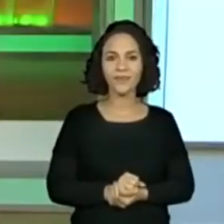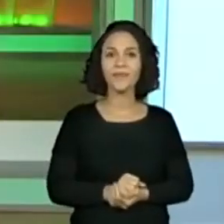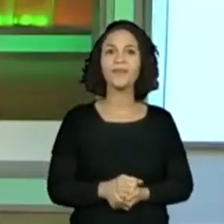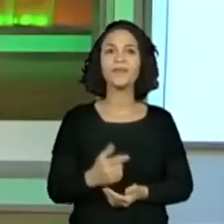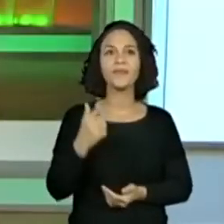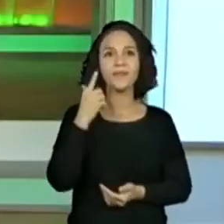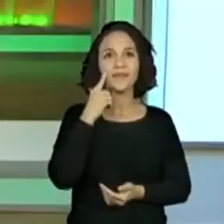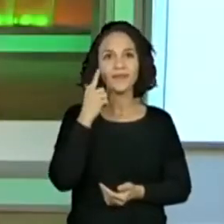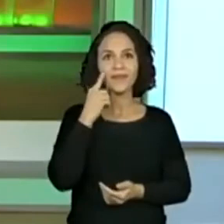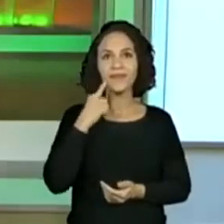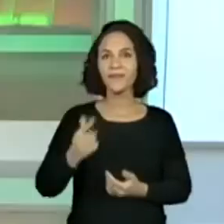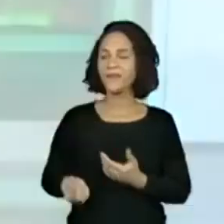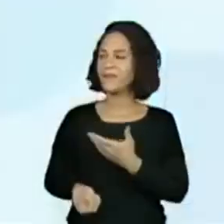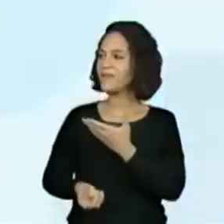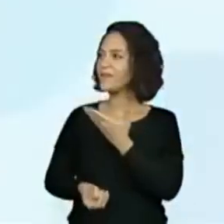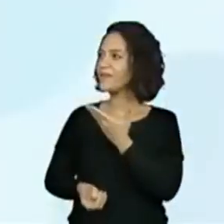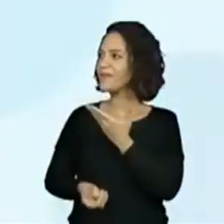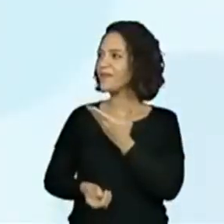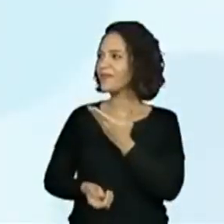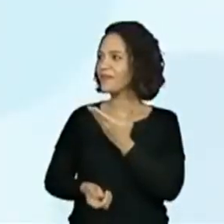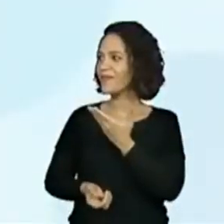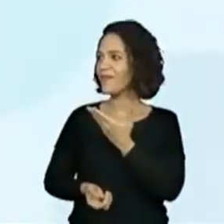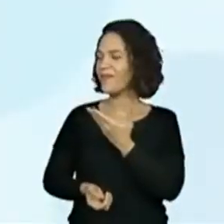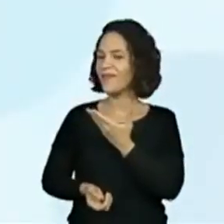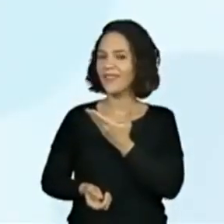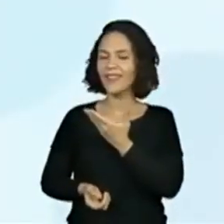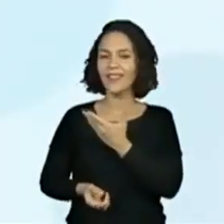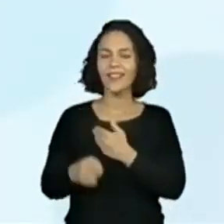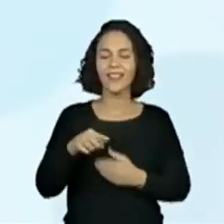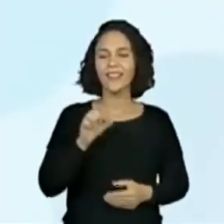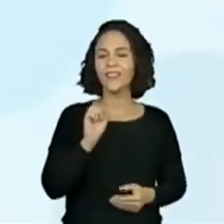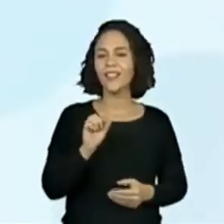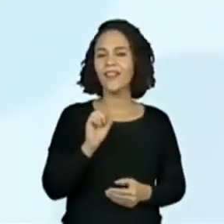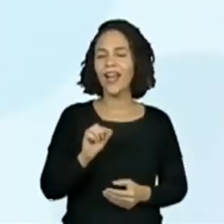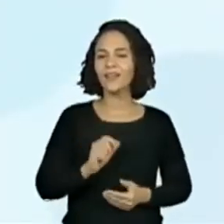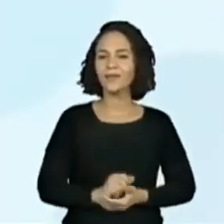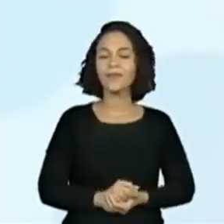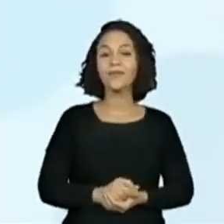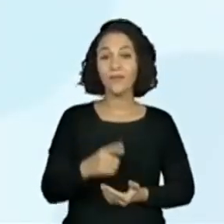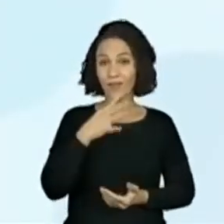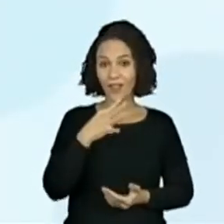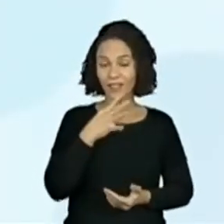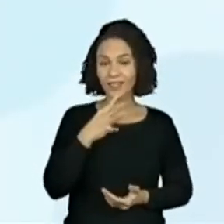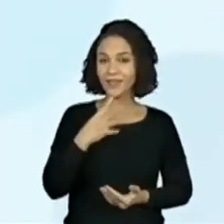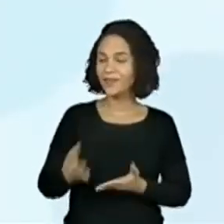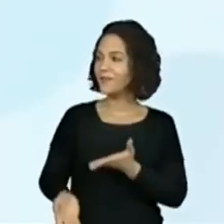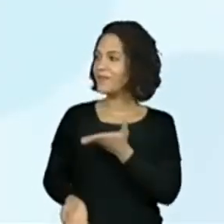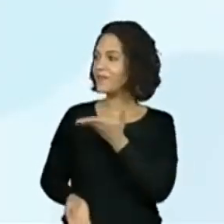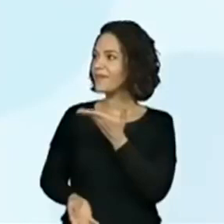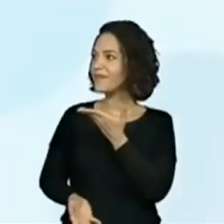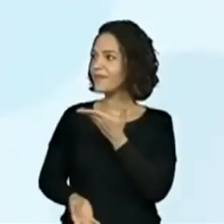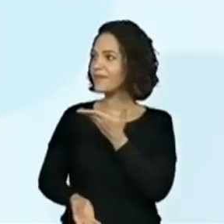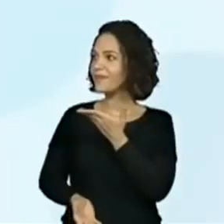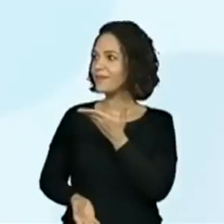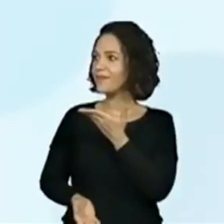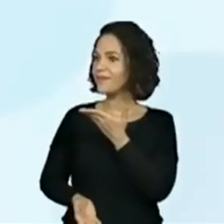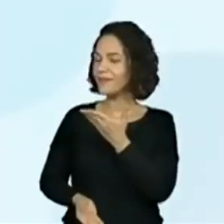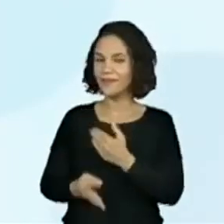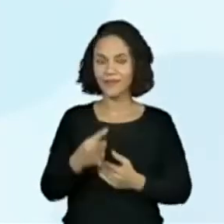quer nos dizer alguma coisa. E que inseto é esse? Você conhece?